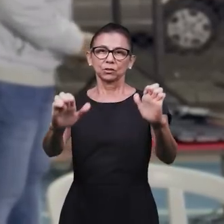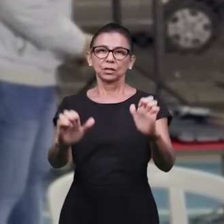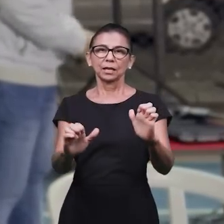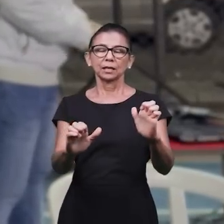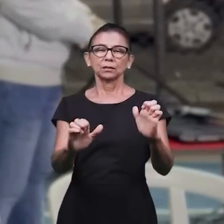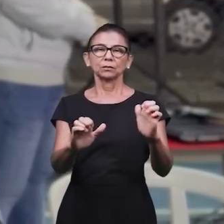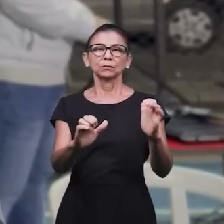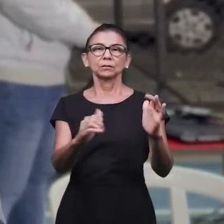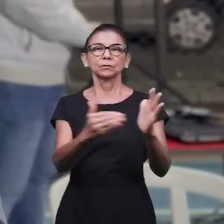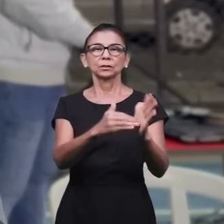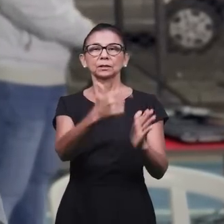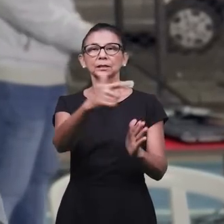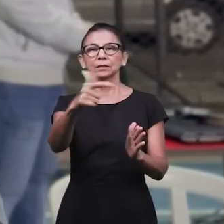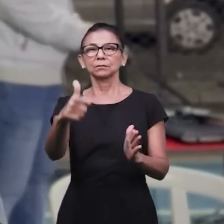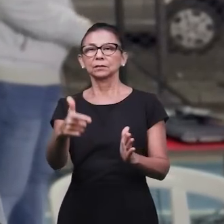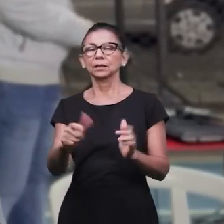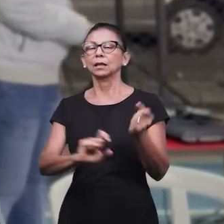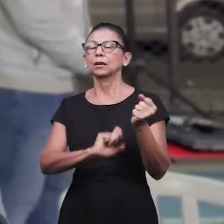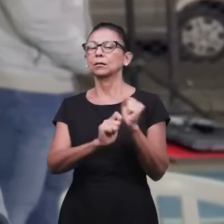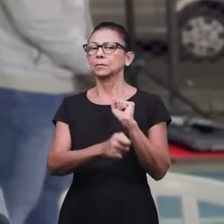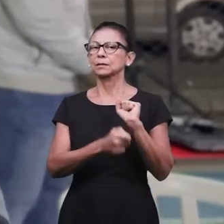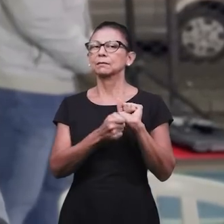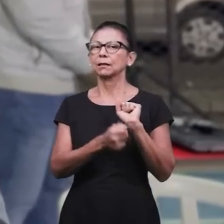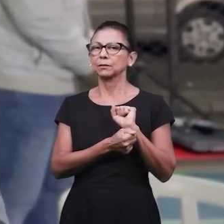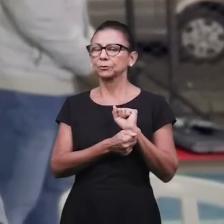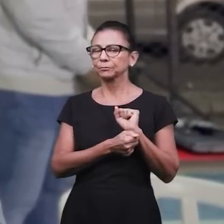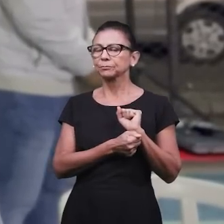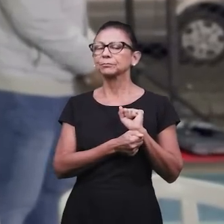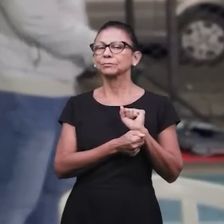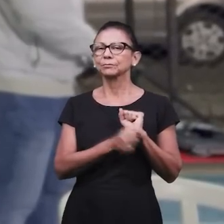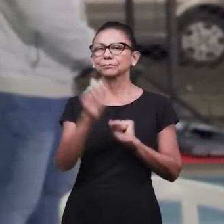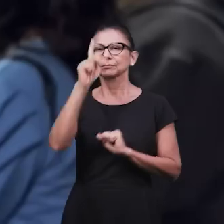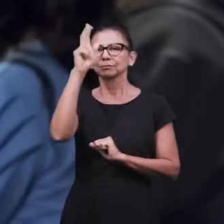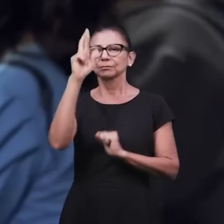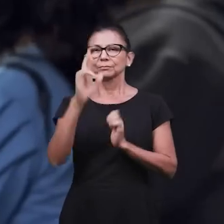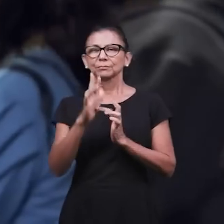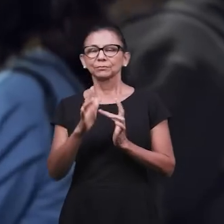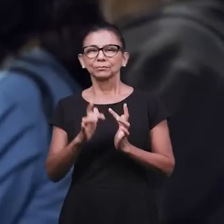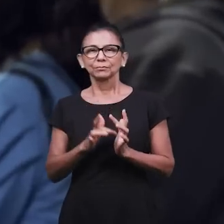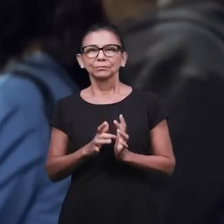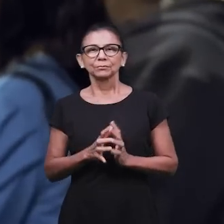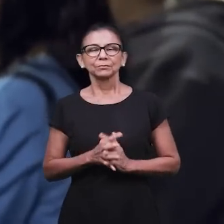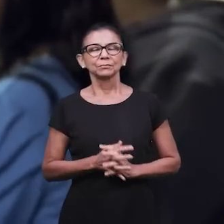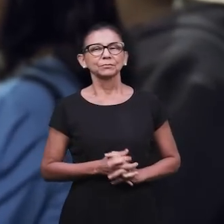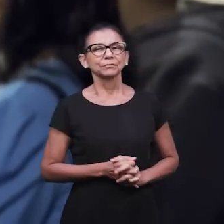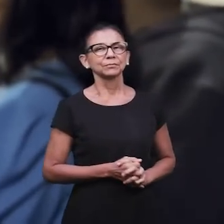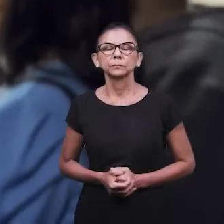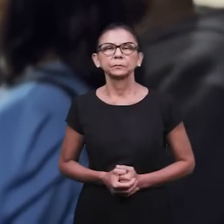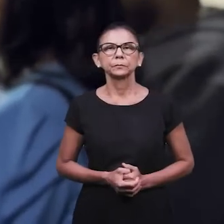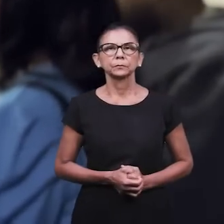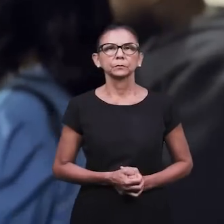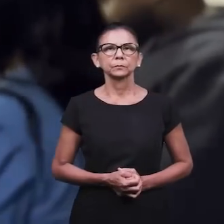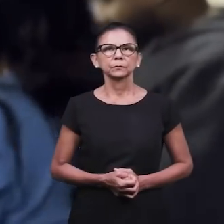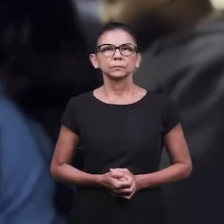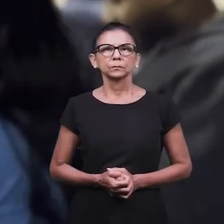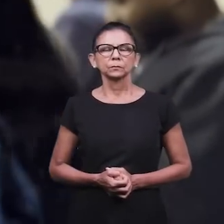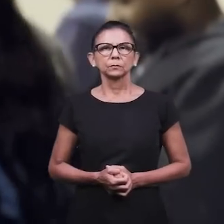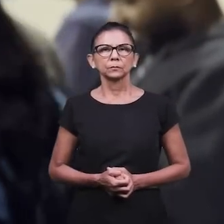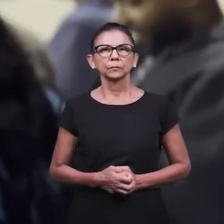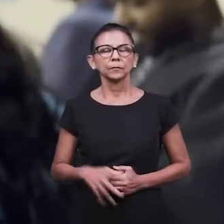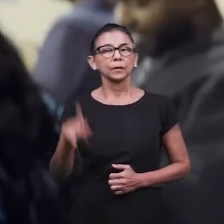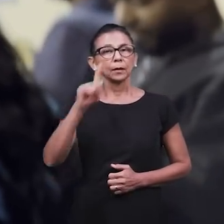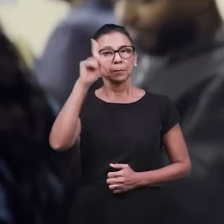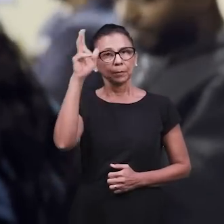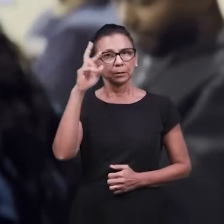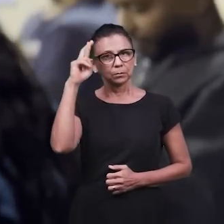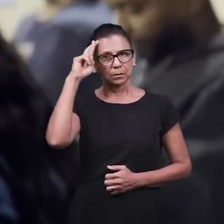tem operado uma grande bênção no nosso meio. A paz do Senhor Jesus a todos. A paz do Senhor, irmãos. Sou o jovem Gabriel da